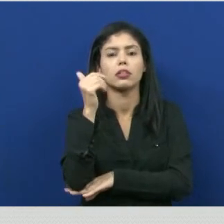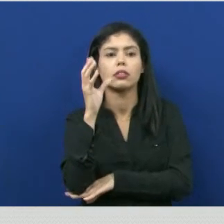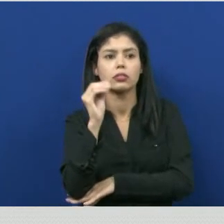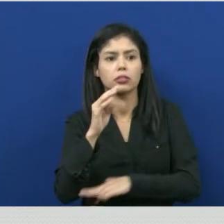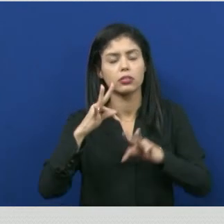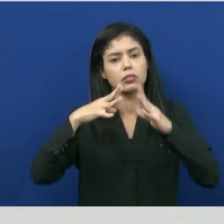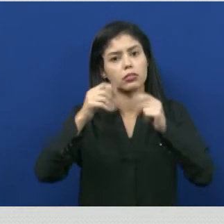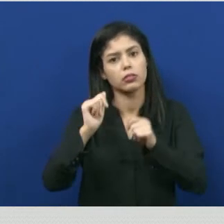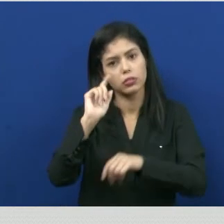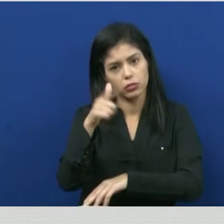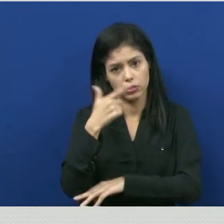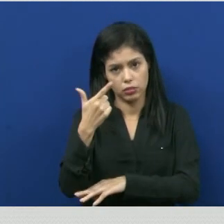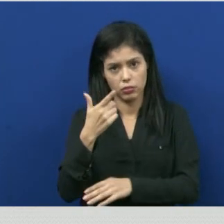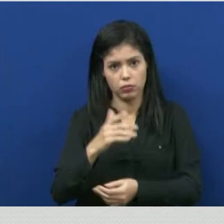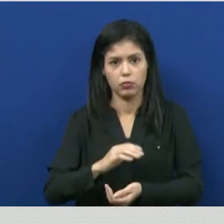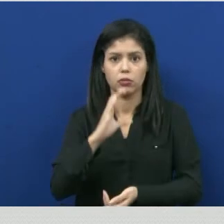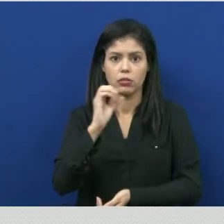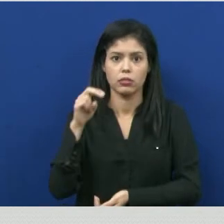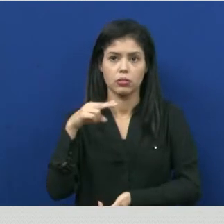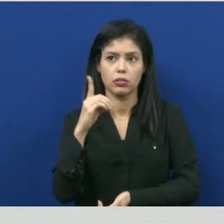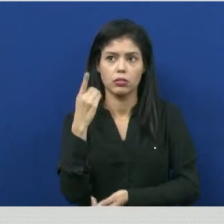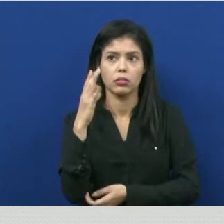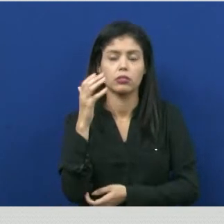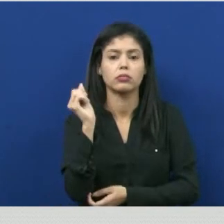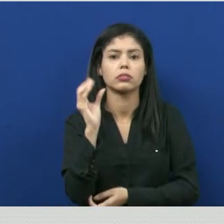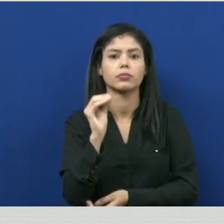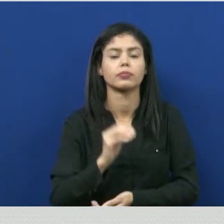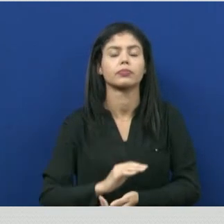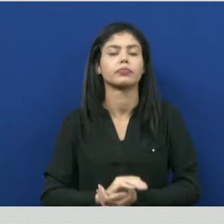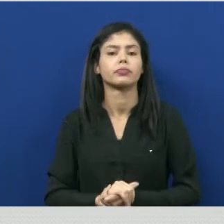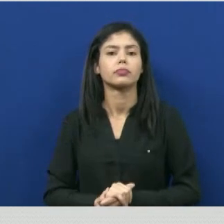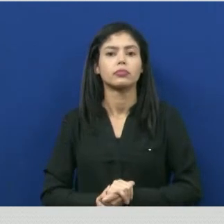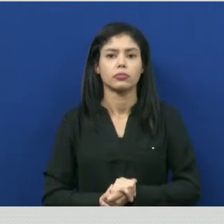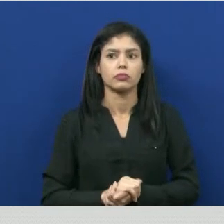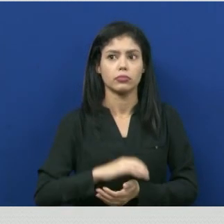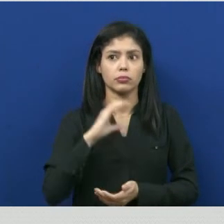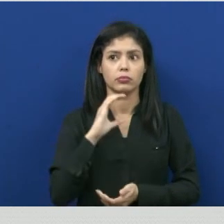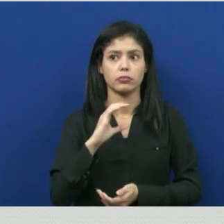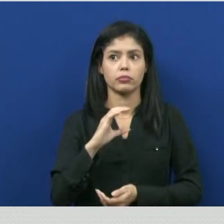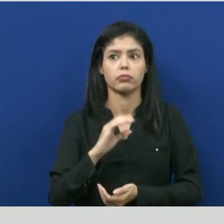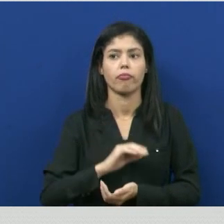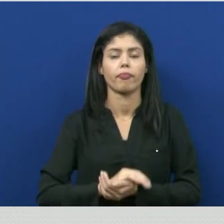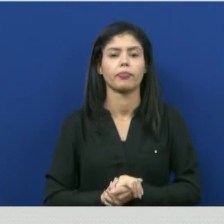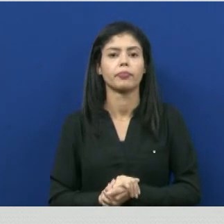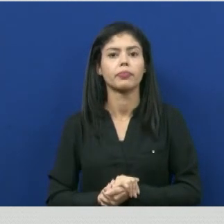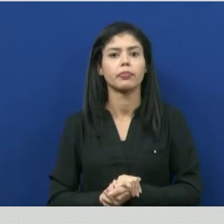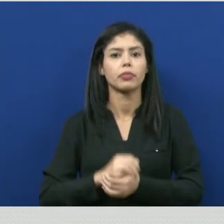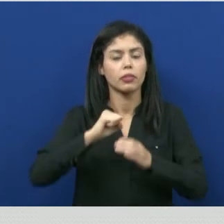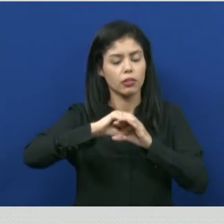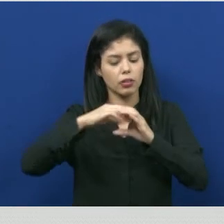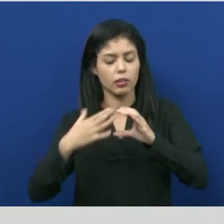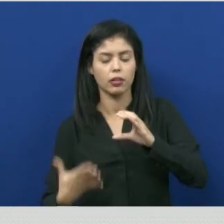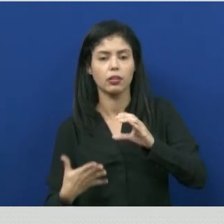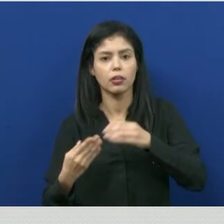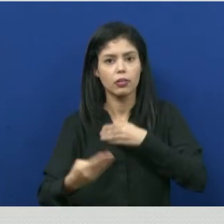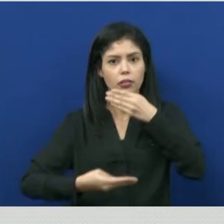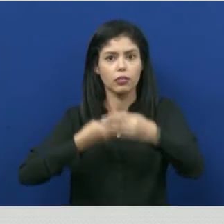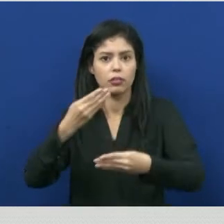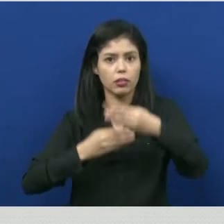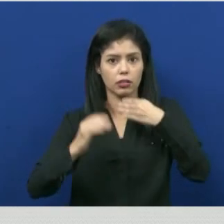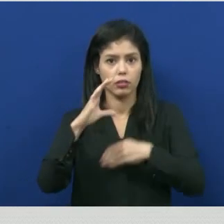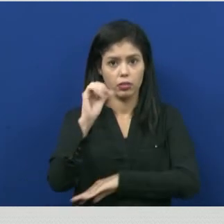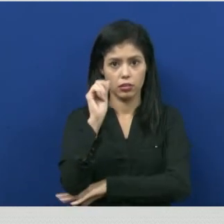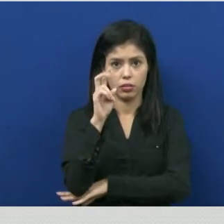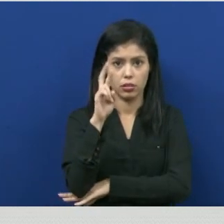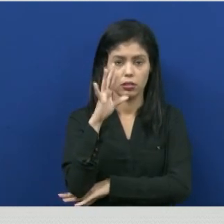assim a possibilidade de ser condução, né? A letra C, ela diz assim, caracteriza-se pela transmissão de